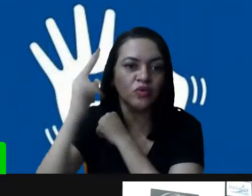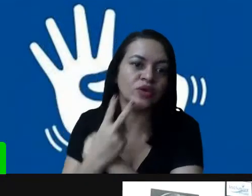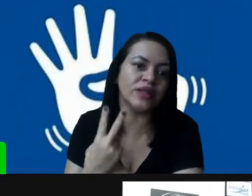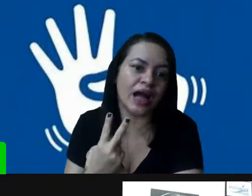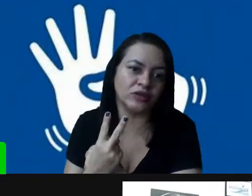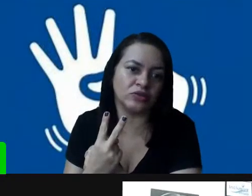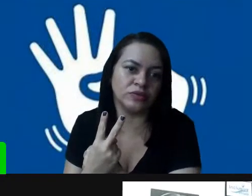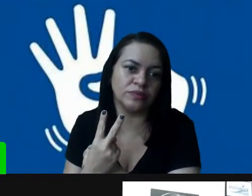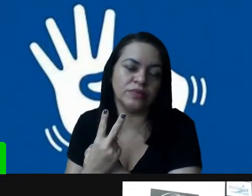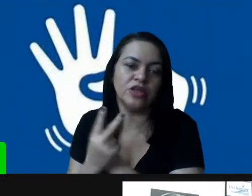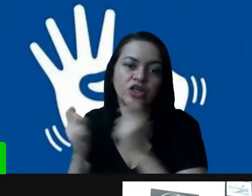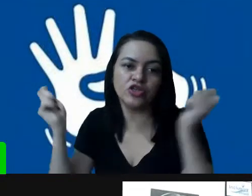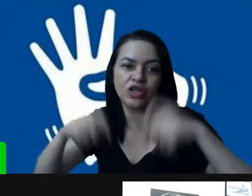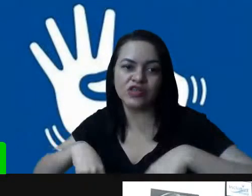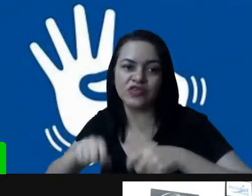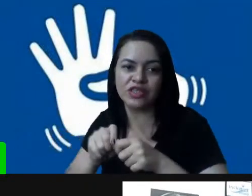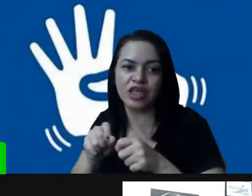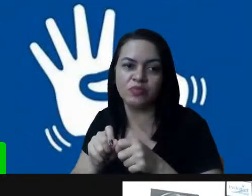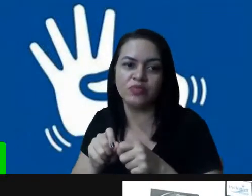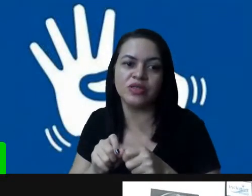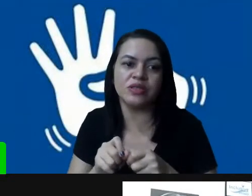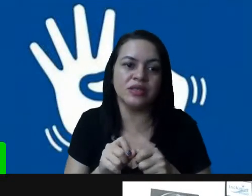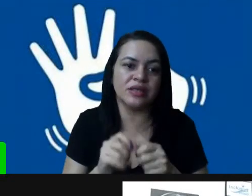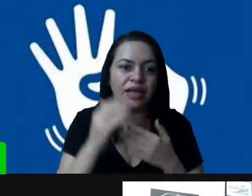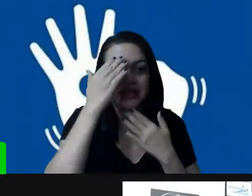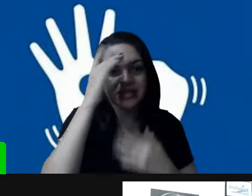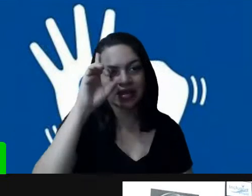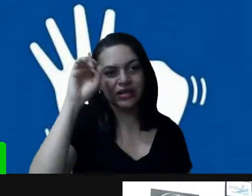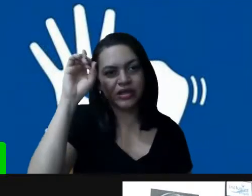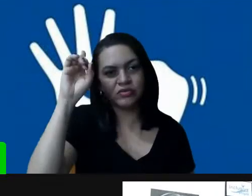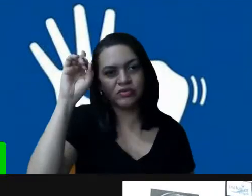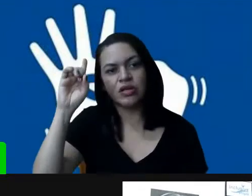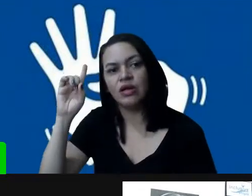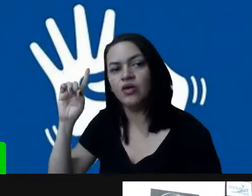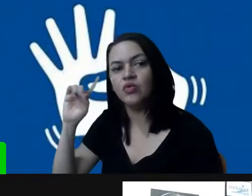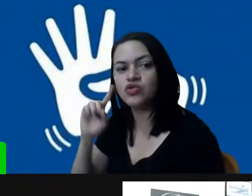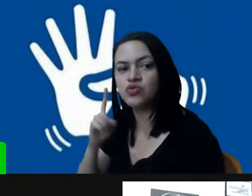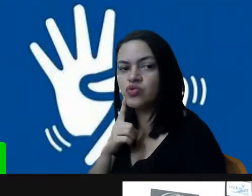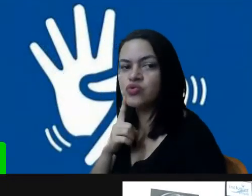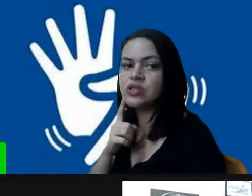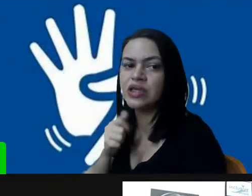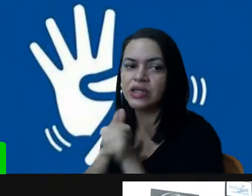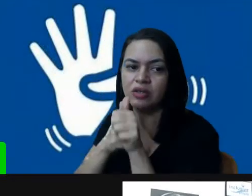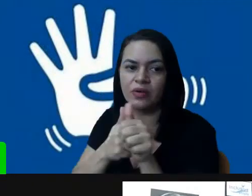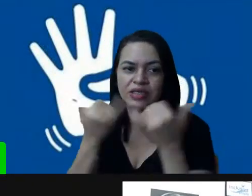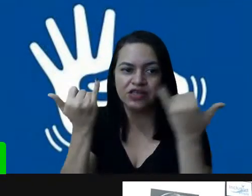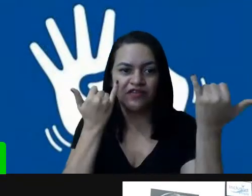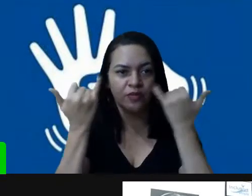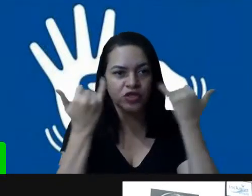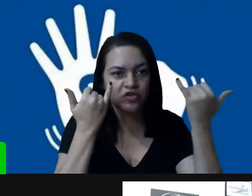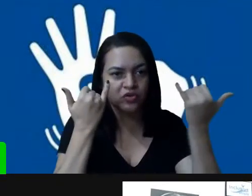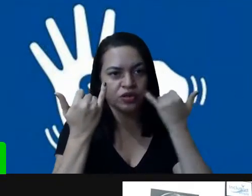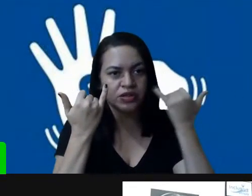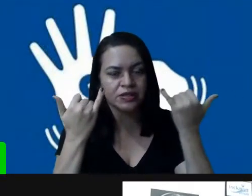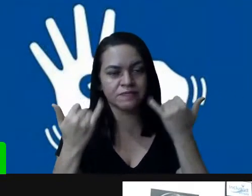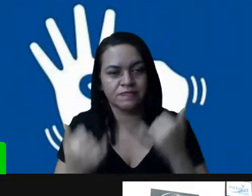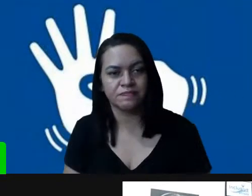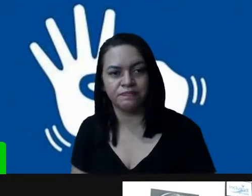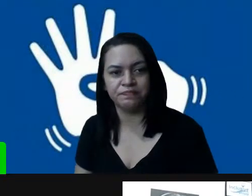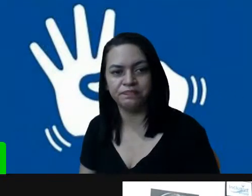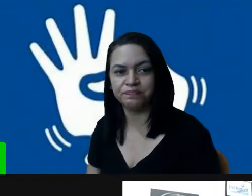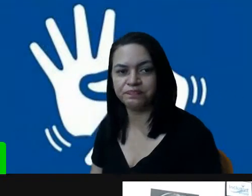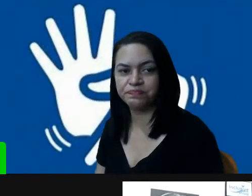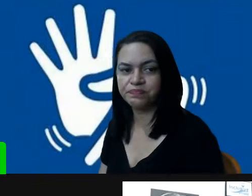do cuidado. Isso nós fizemos e, graças a Deus, os surdos seguiram as informações.